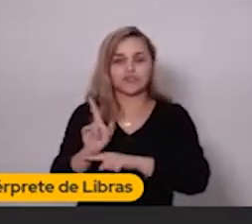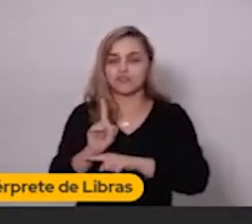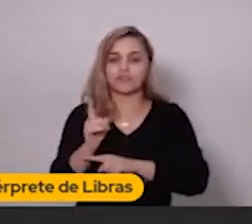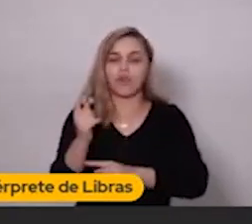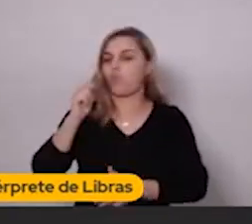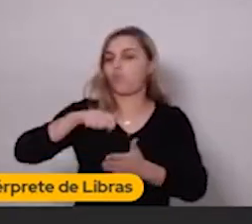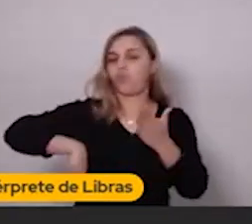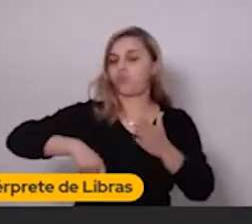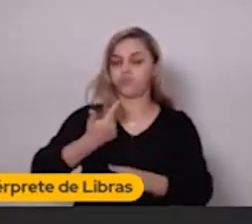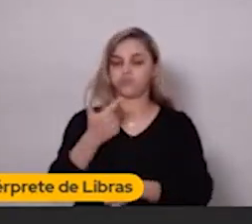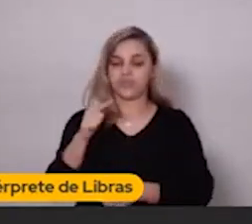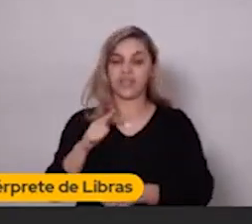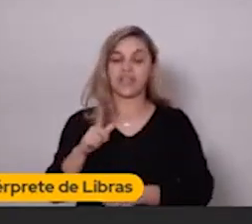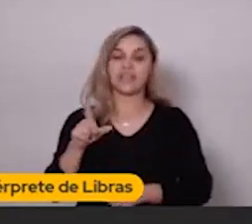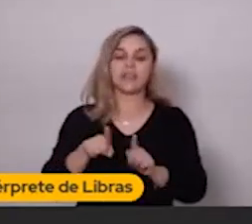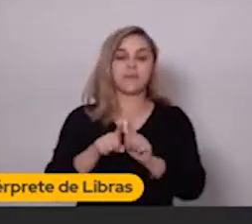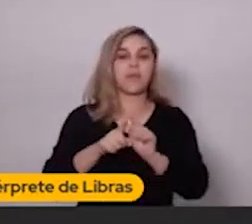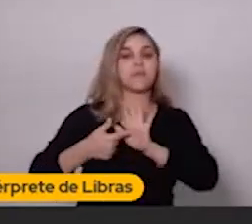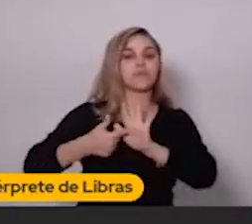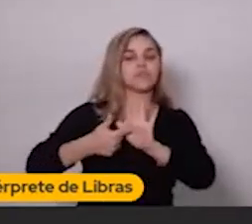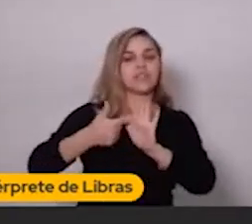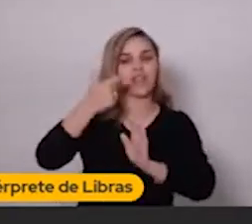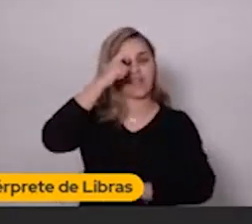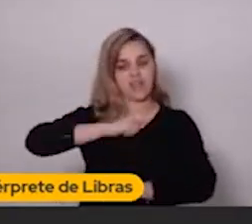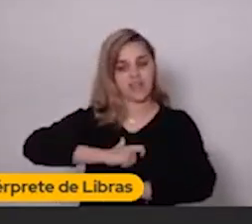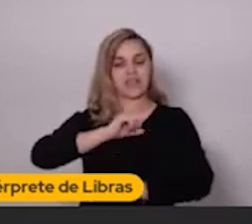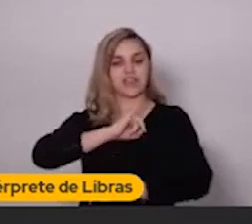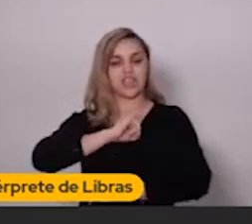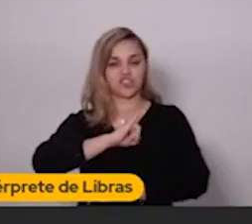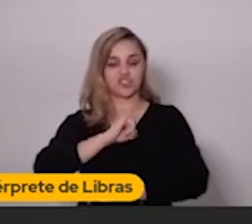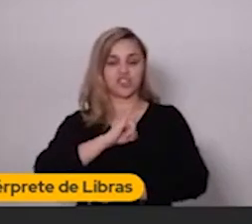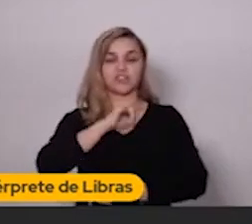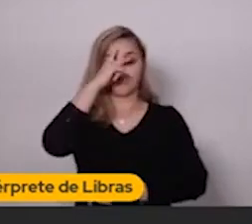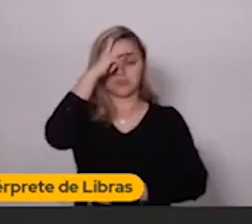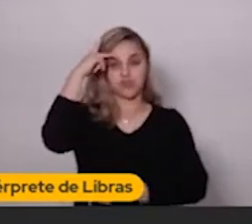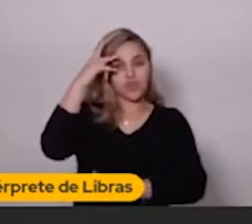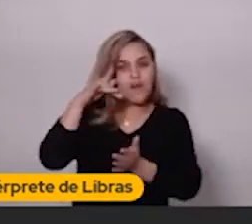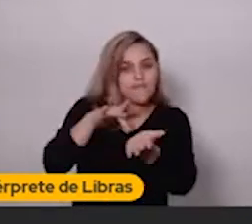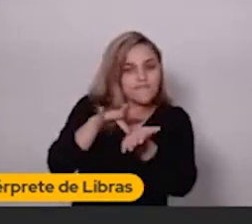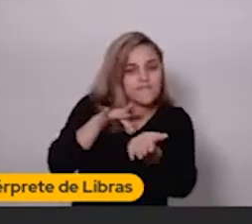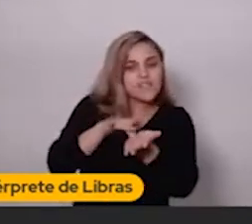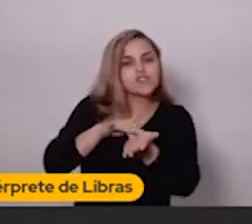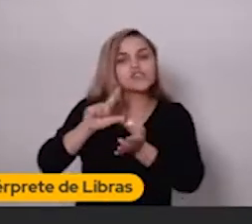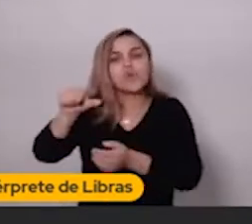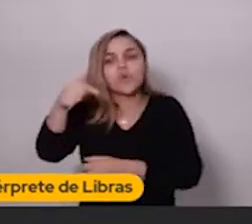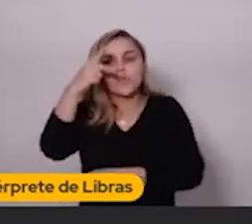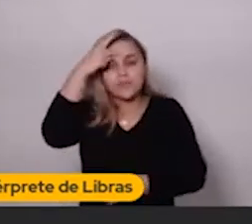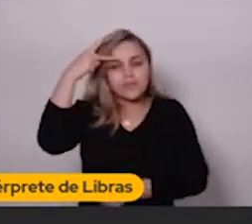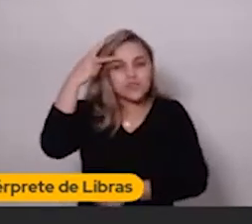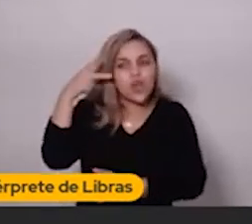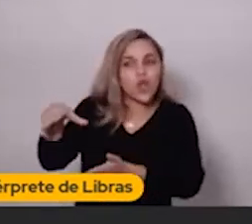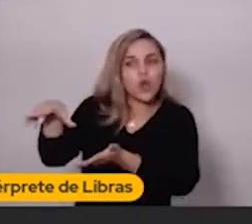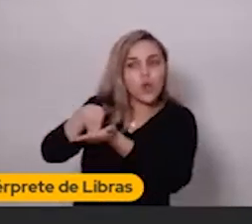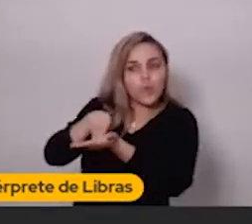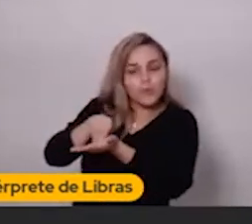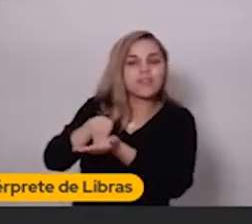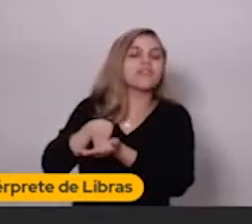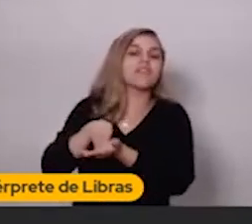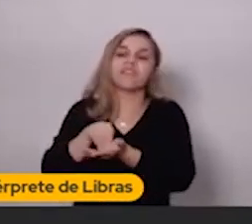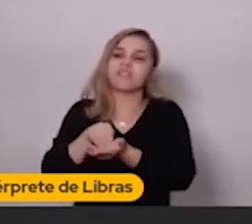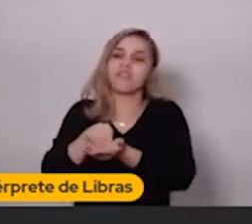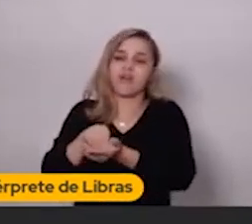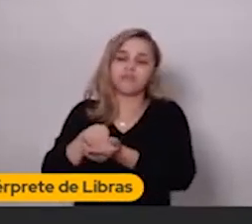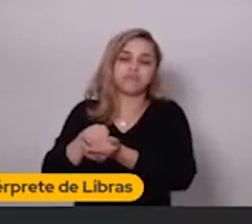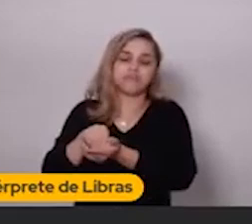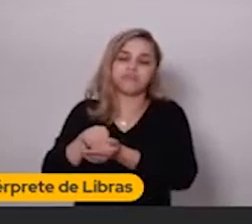de identidade, quando alguém, um canal, se passa por outro canal e copia o banner, o avatar, o